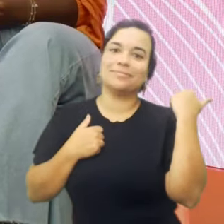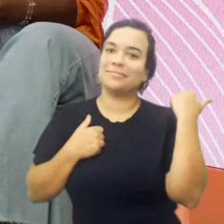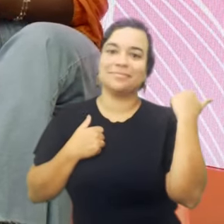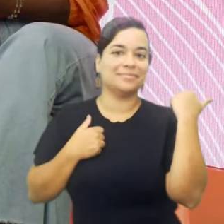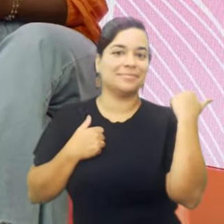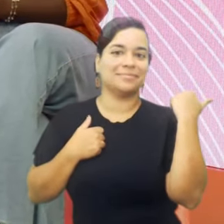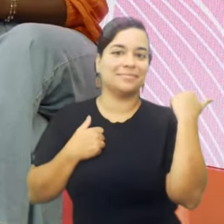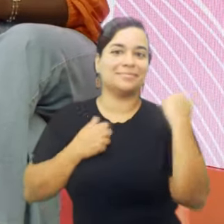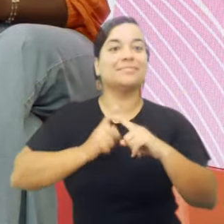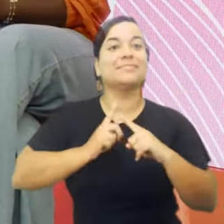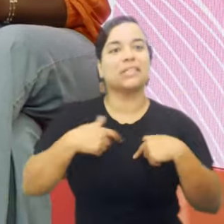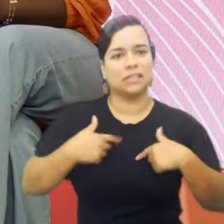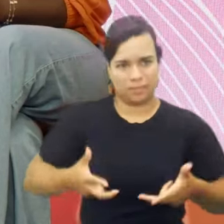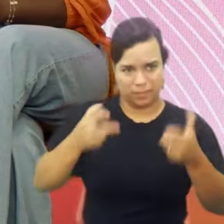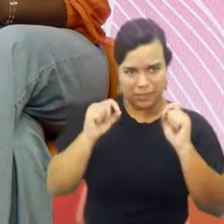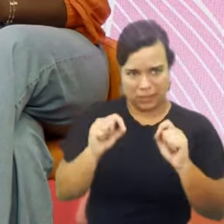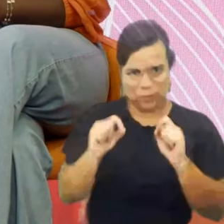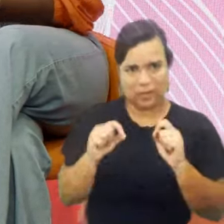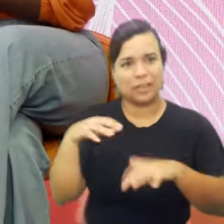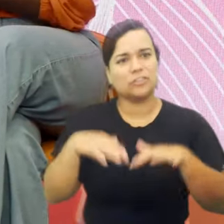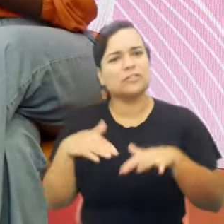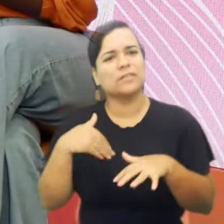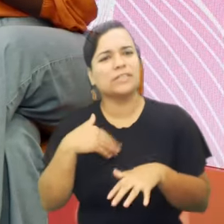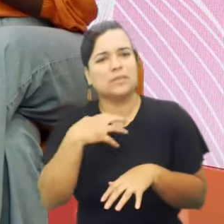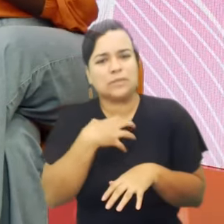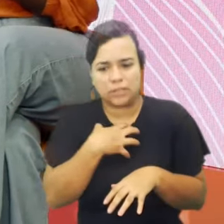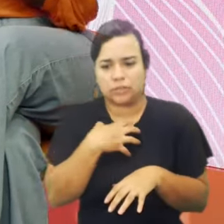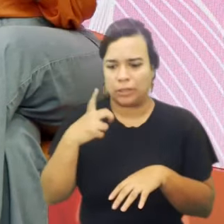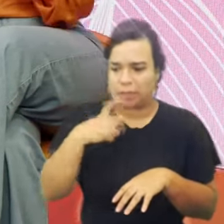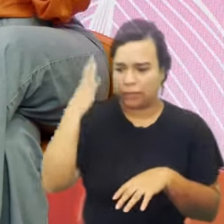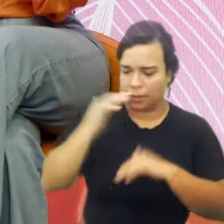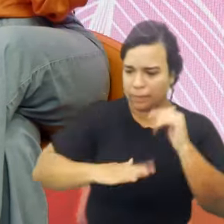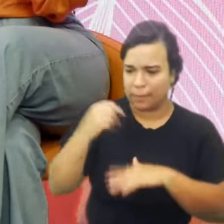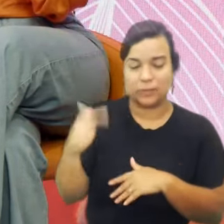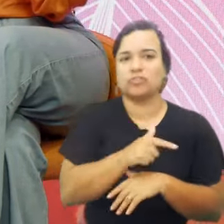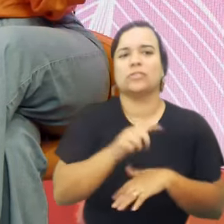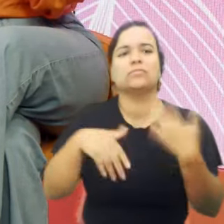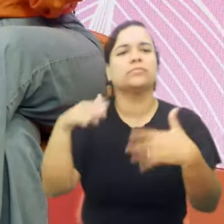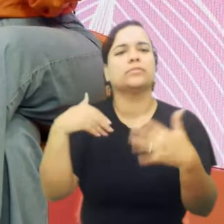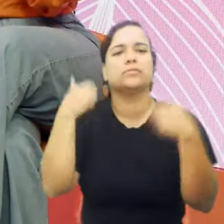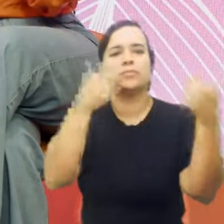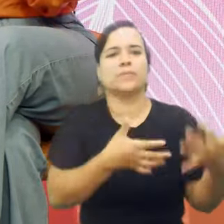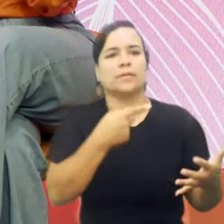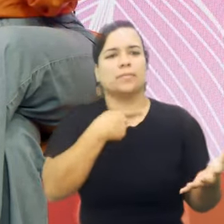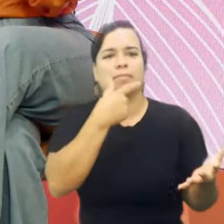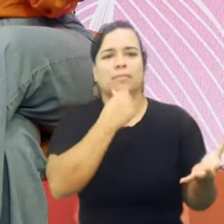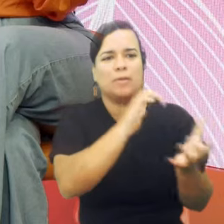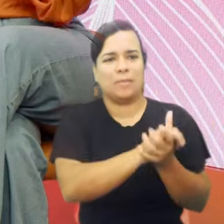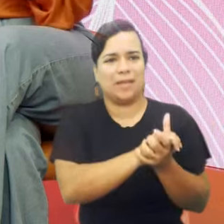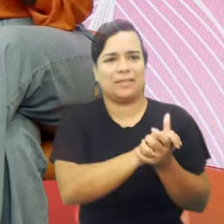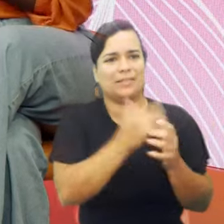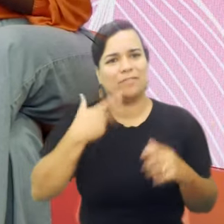que eu percebi que todo mundo falava de síndrome da impostora e eu não sentia que eu tenho, né? E aí um dia, falando sobre isso com meu marido, ele, você não tem mesmo.